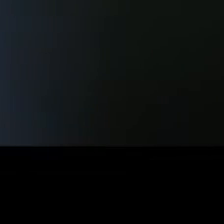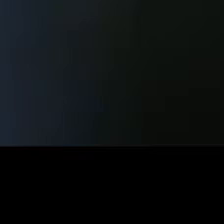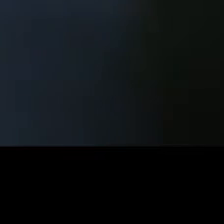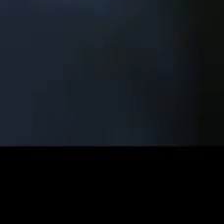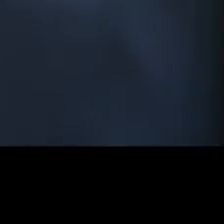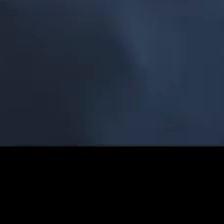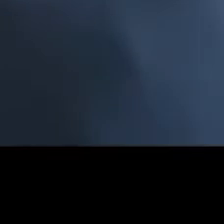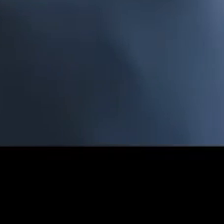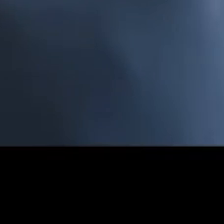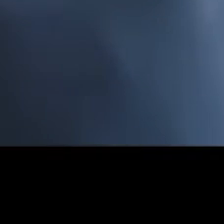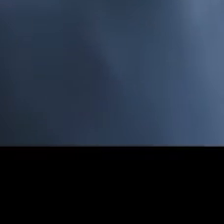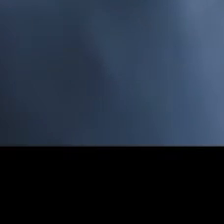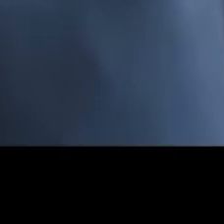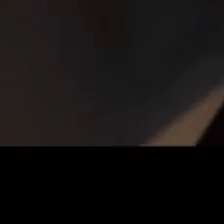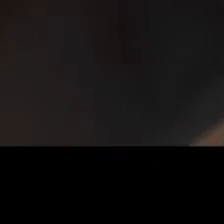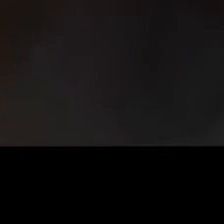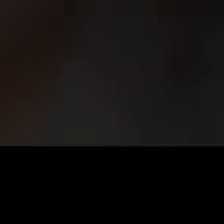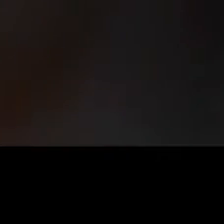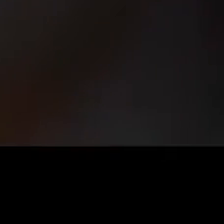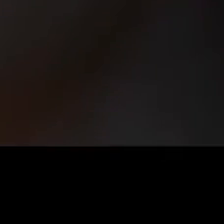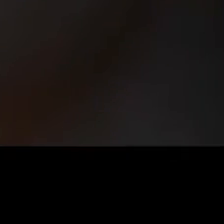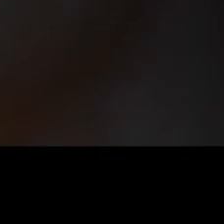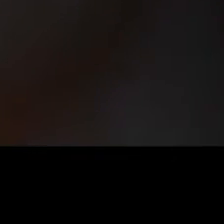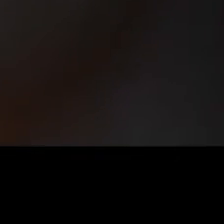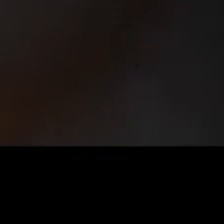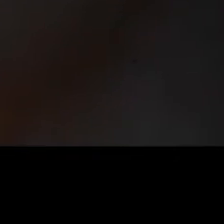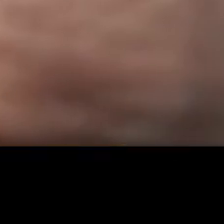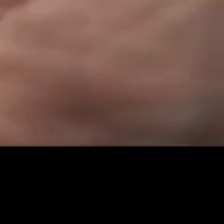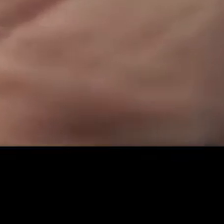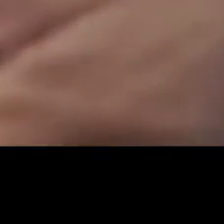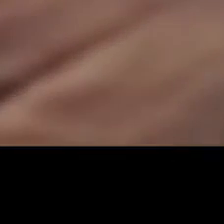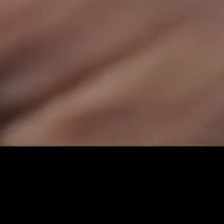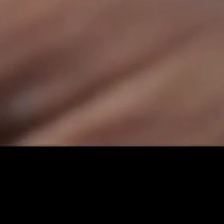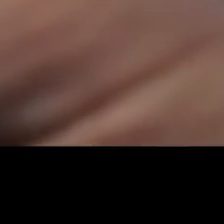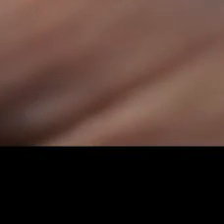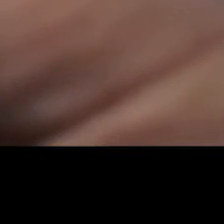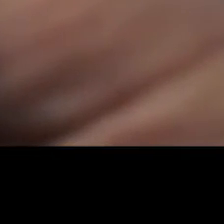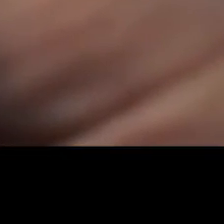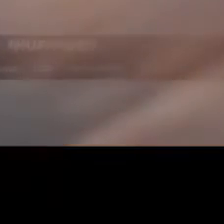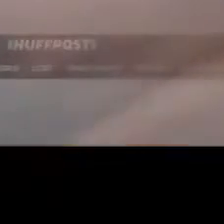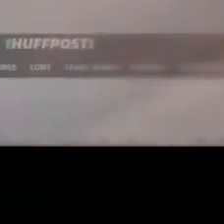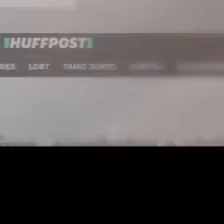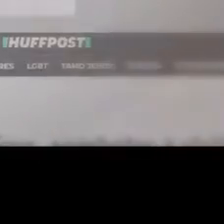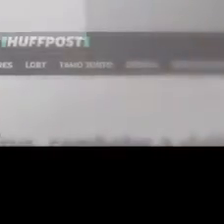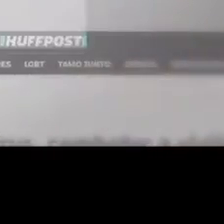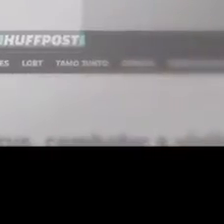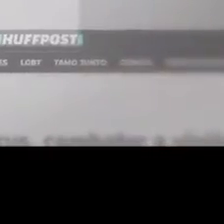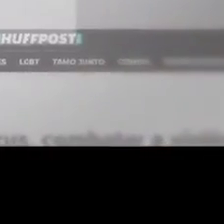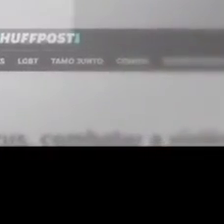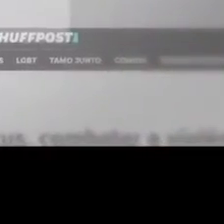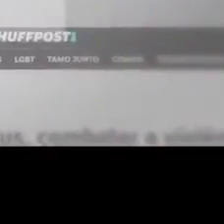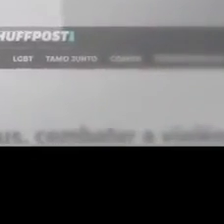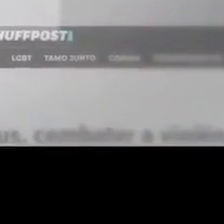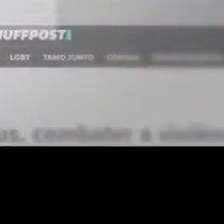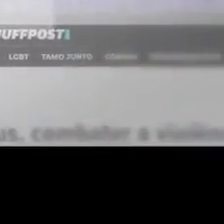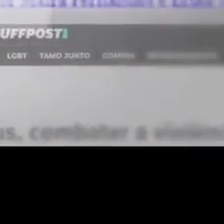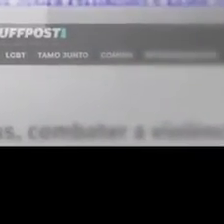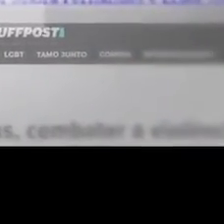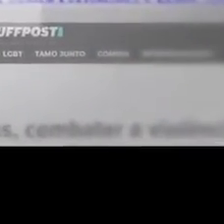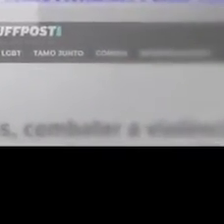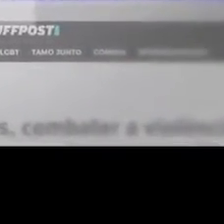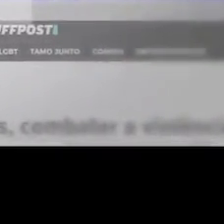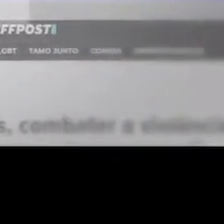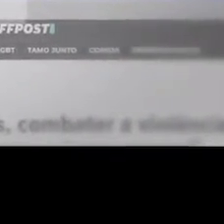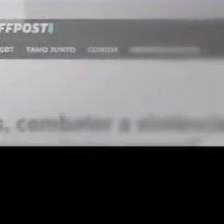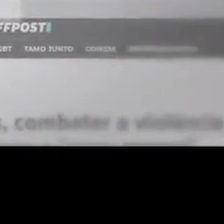Às vezes, o grito de socorro é silencioso e pode vir de um simples batom. Durante a pandemia, as mulheres estão mais